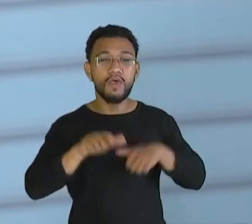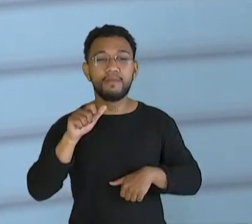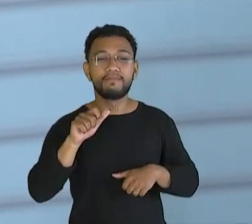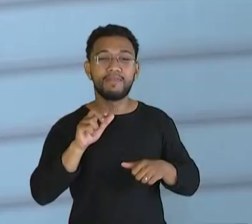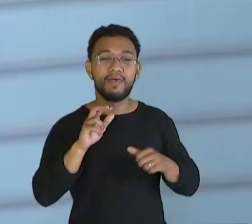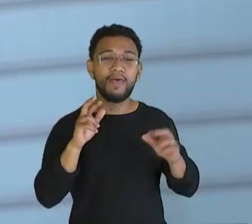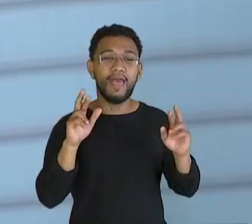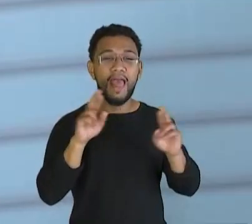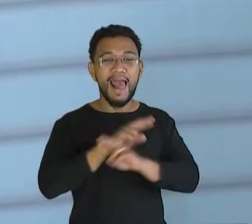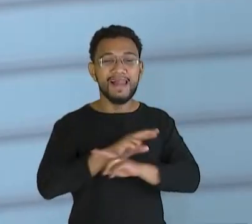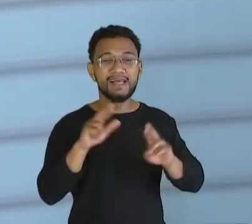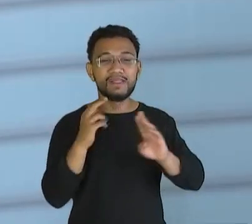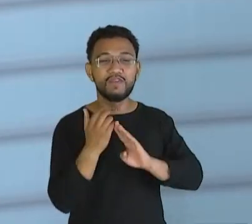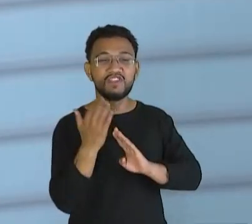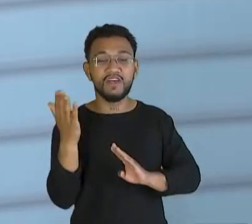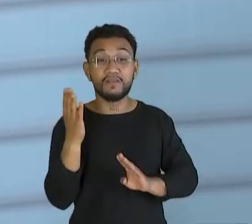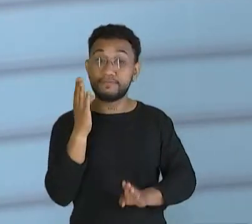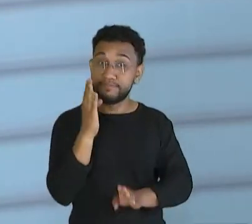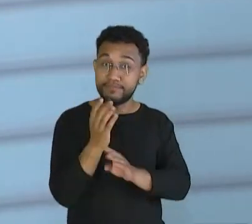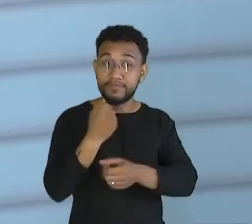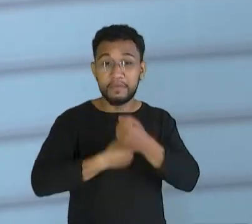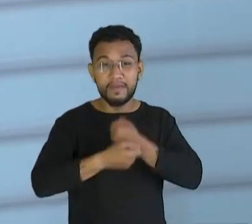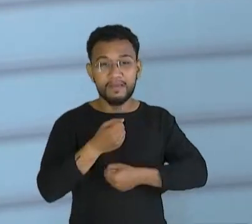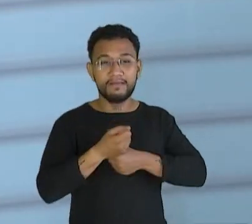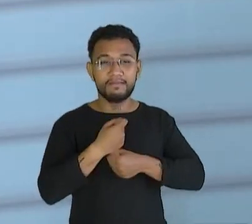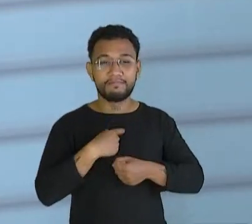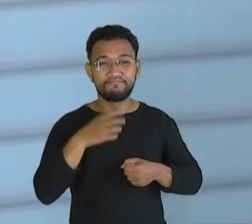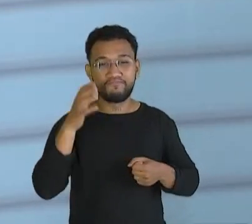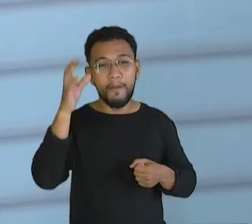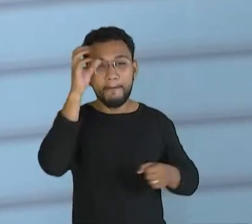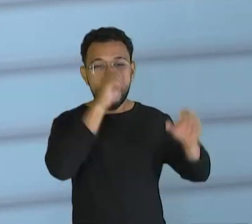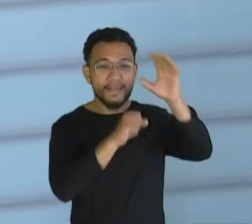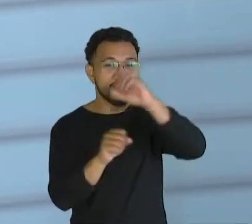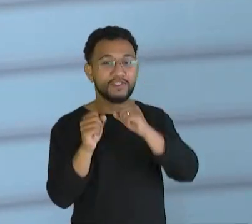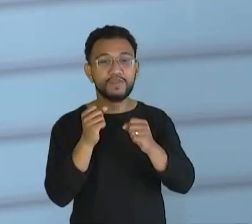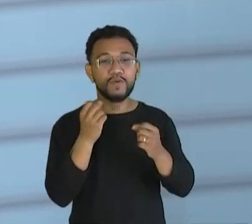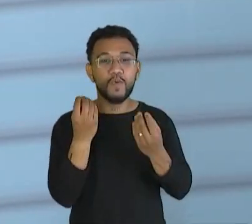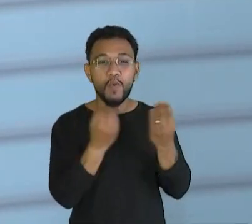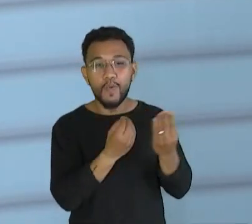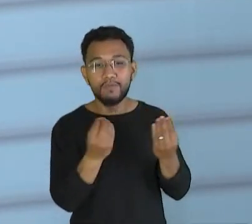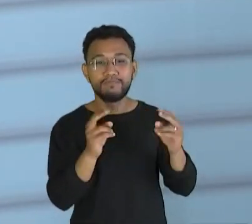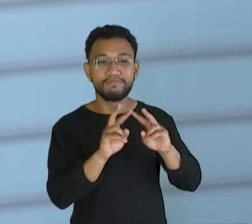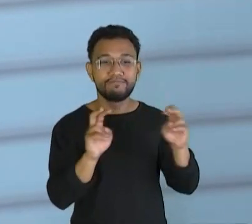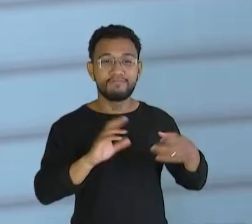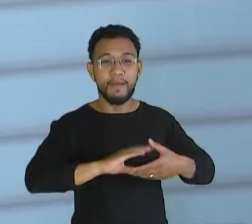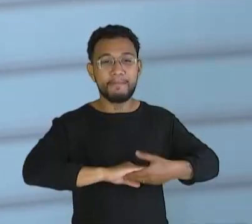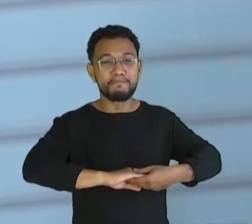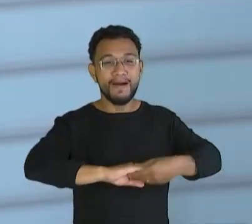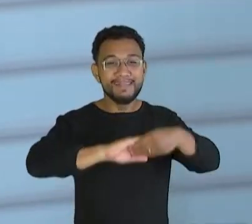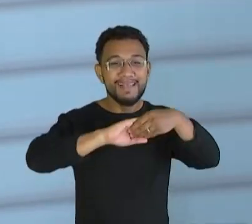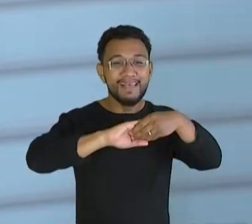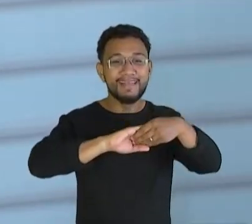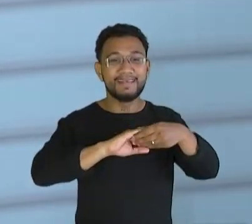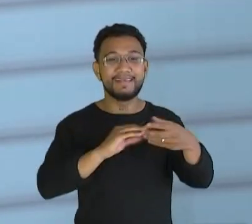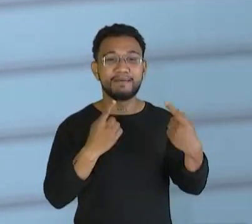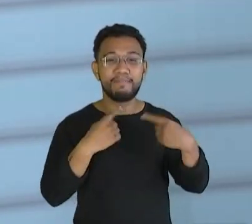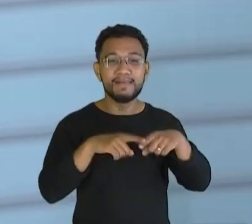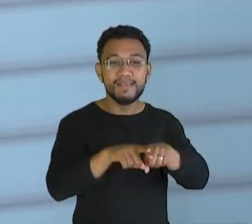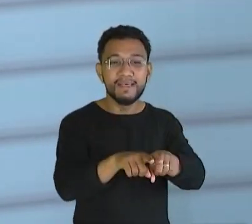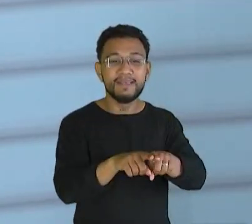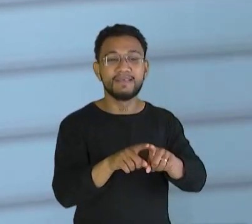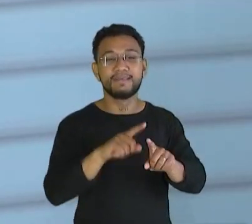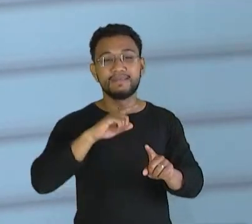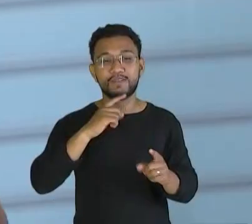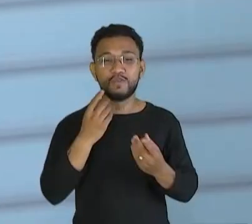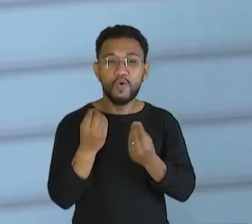eu aprendi muito bem a lidar com essas questões de parcerias, de lidar com os